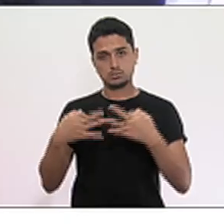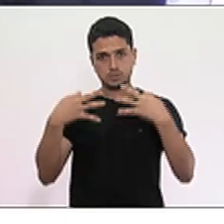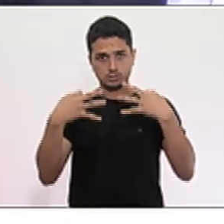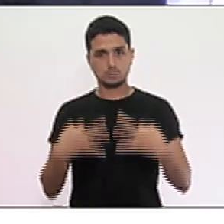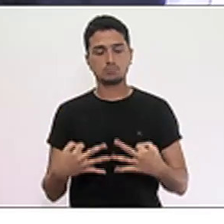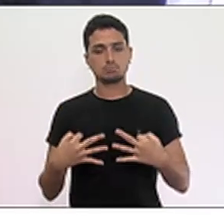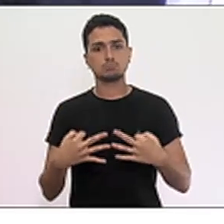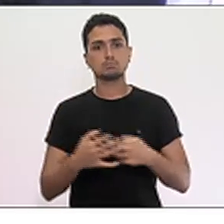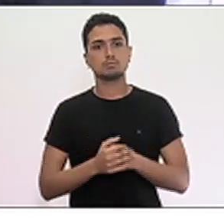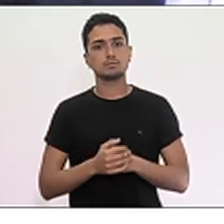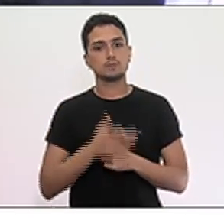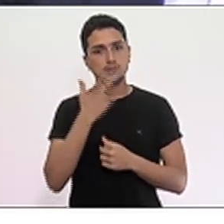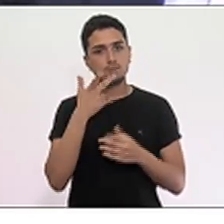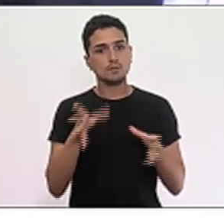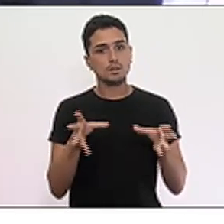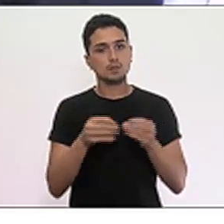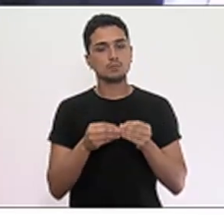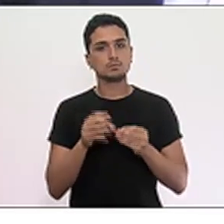No mais,